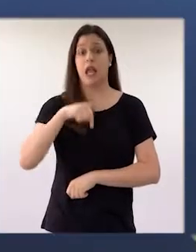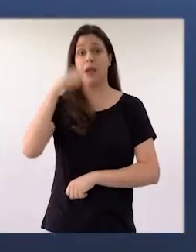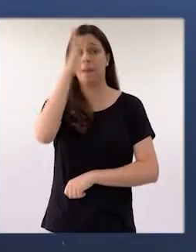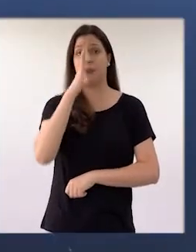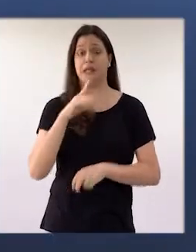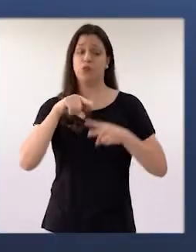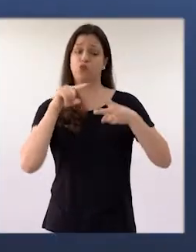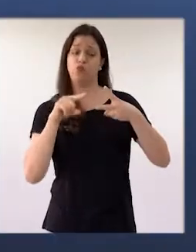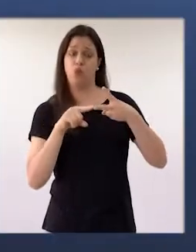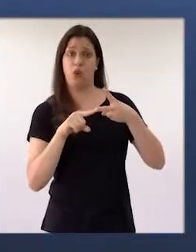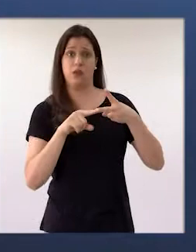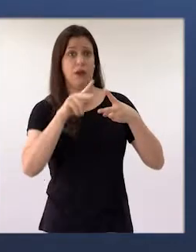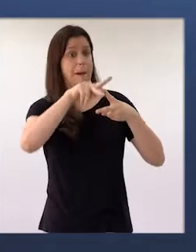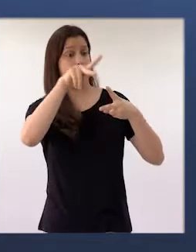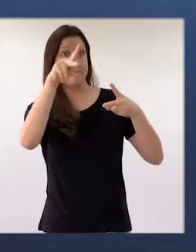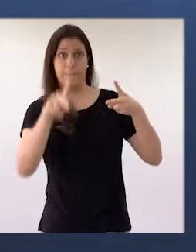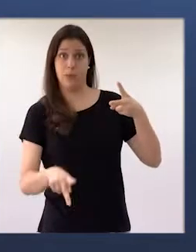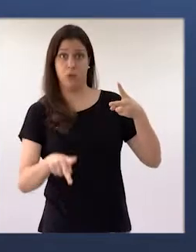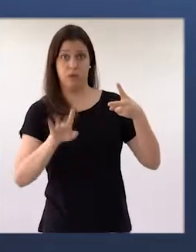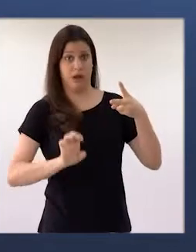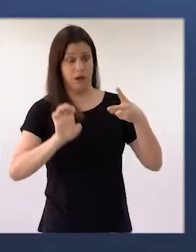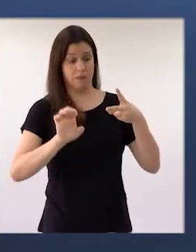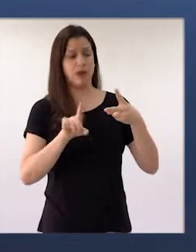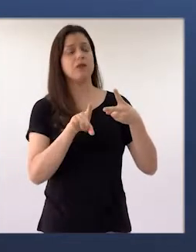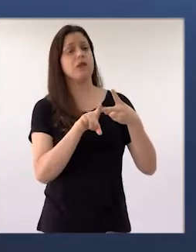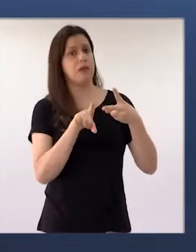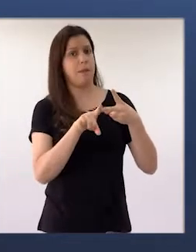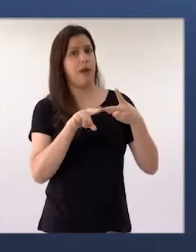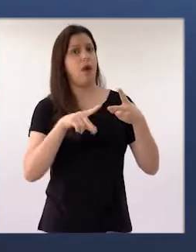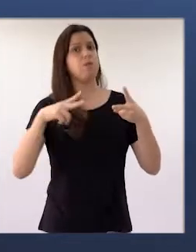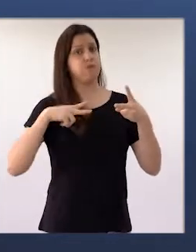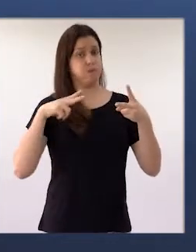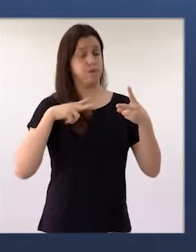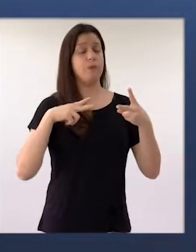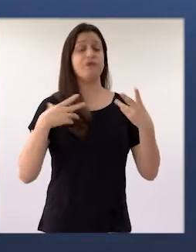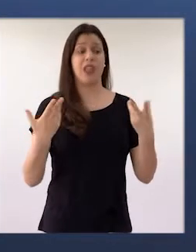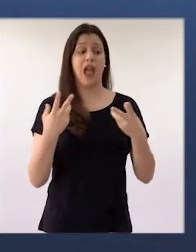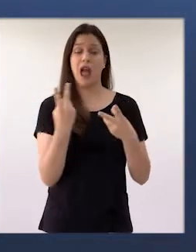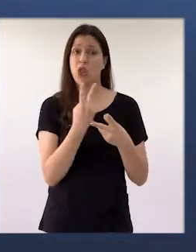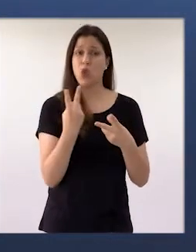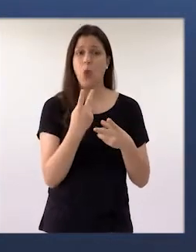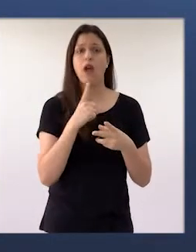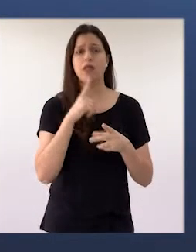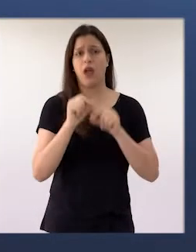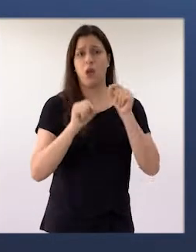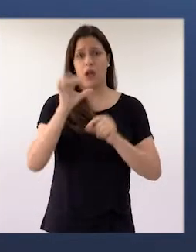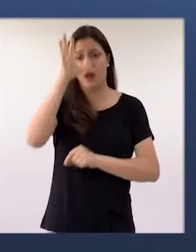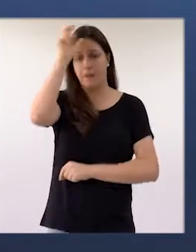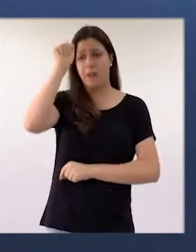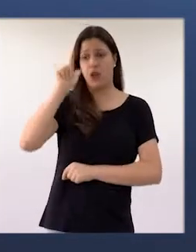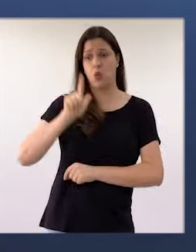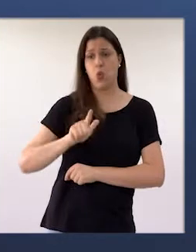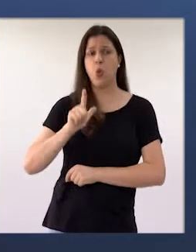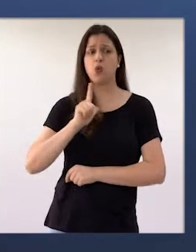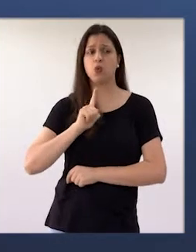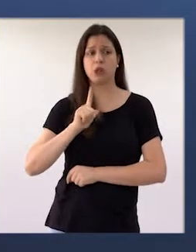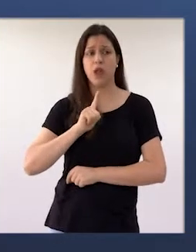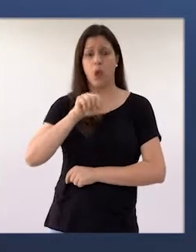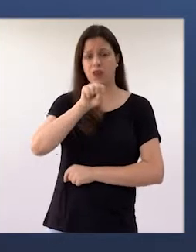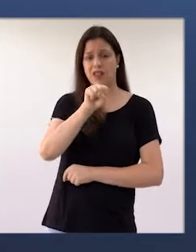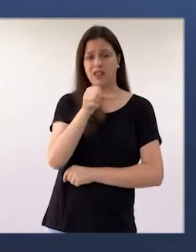empresas são responsáveis por esse serviço, a pública e a privada. Juntas, elas garantem a Mato Grosso do Sul uma cobertura